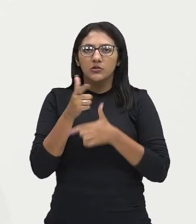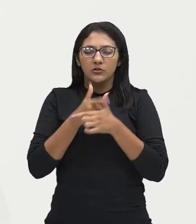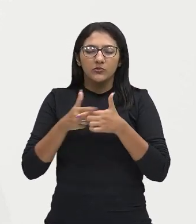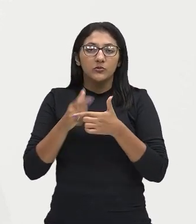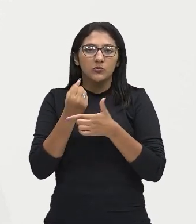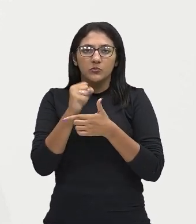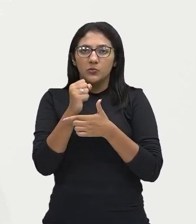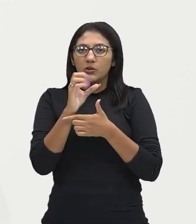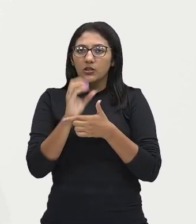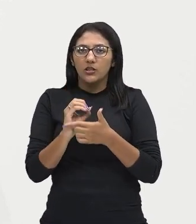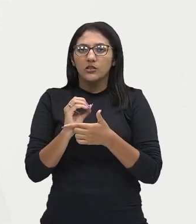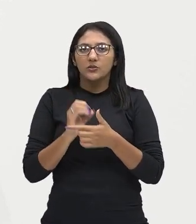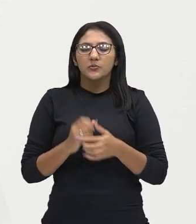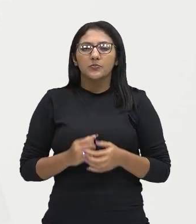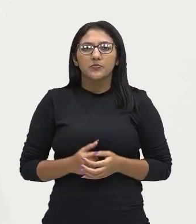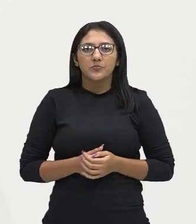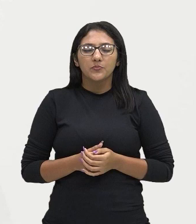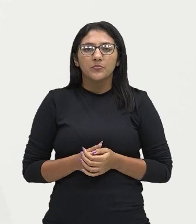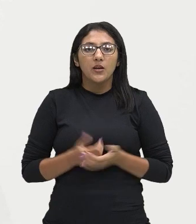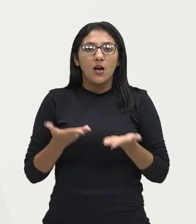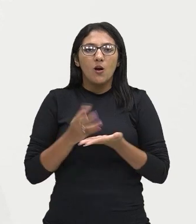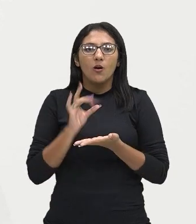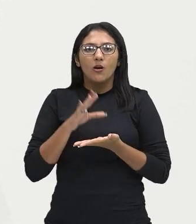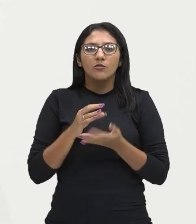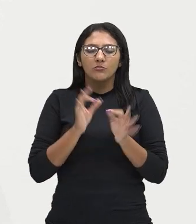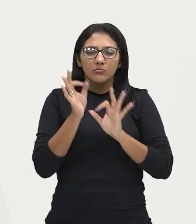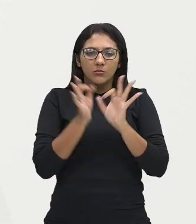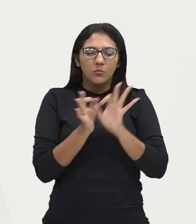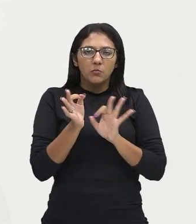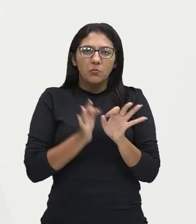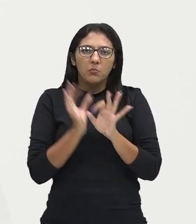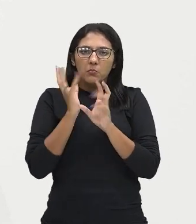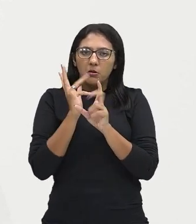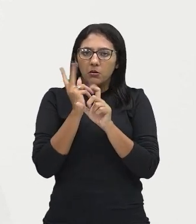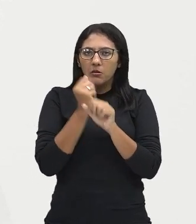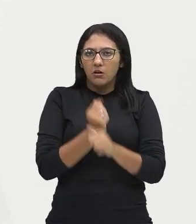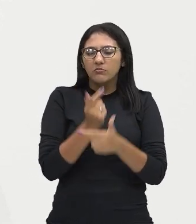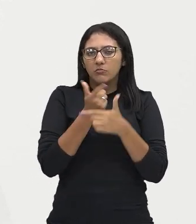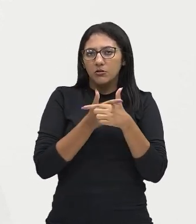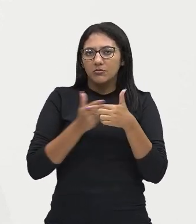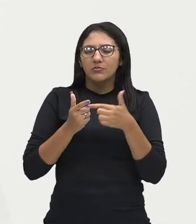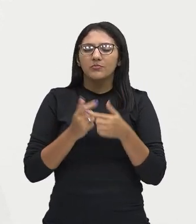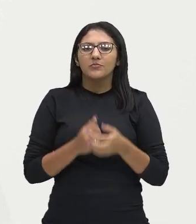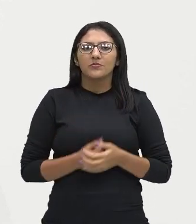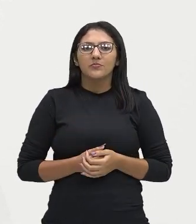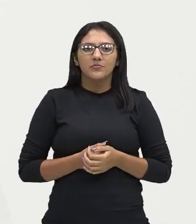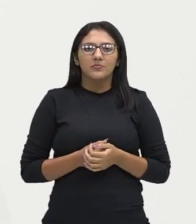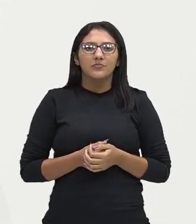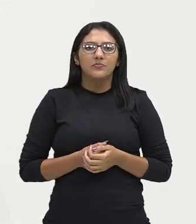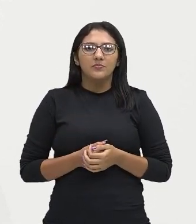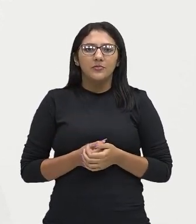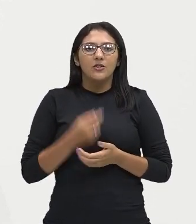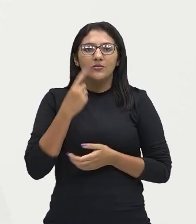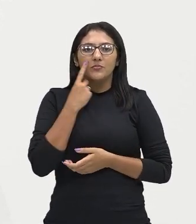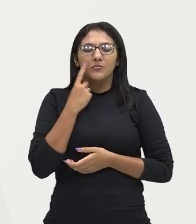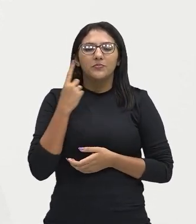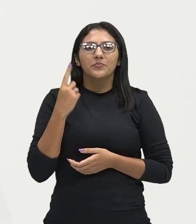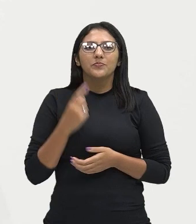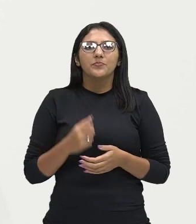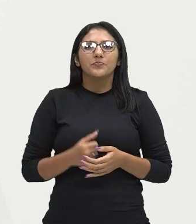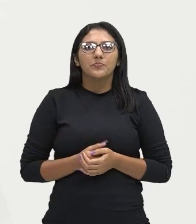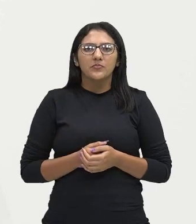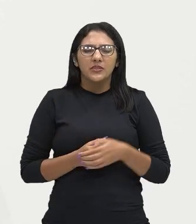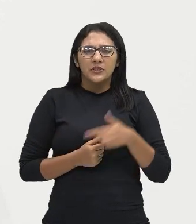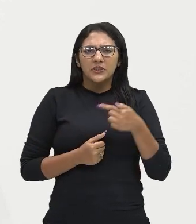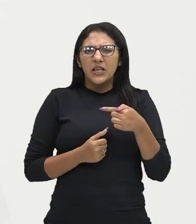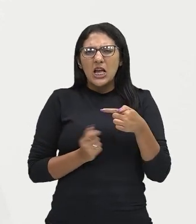por 80. E aí agora é só a gente fazer cálculo, pessoal. Vem comigo aqui, ó. 7 dá